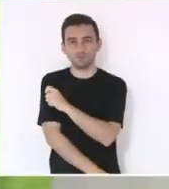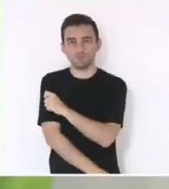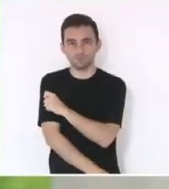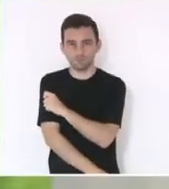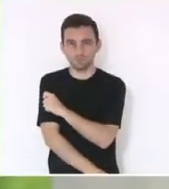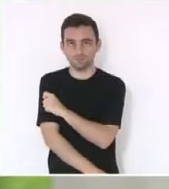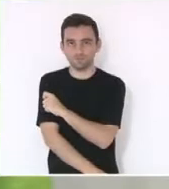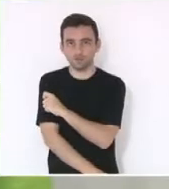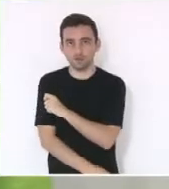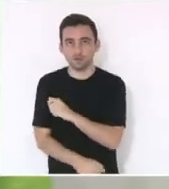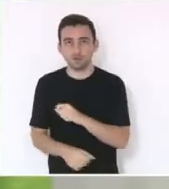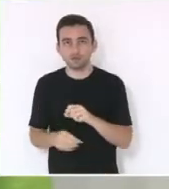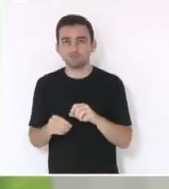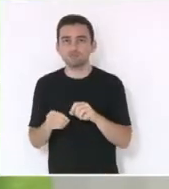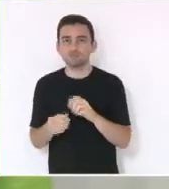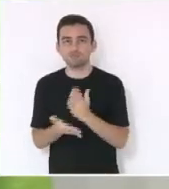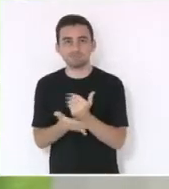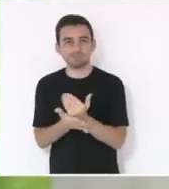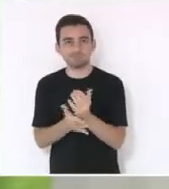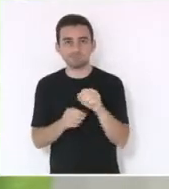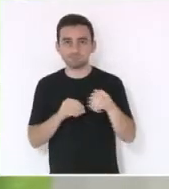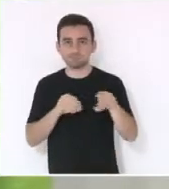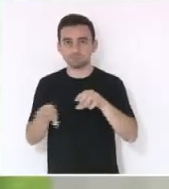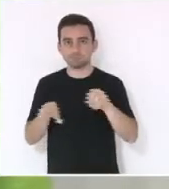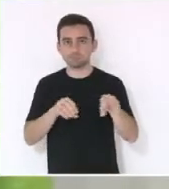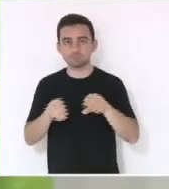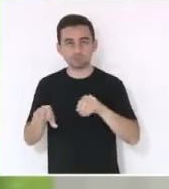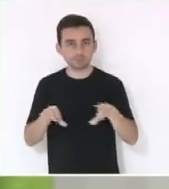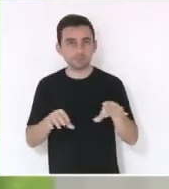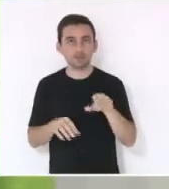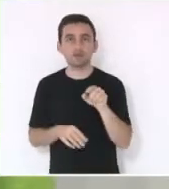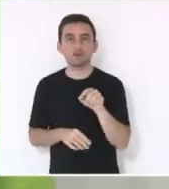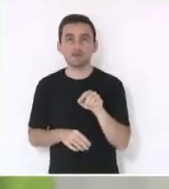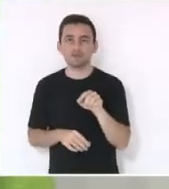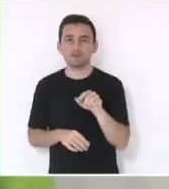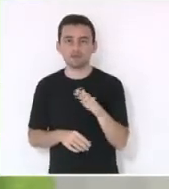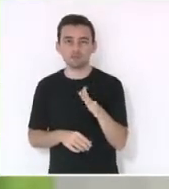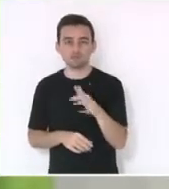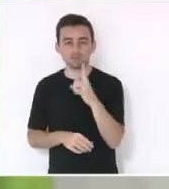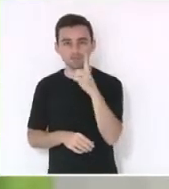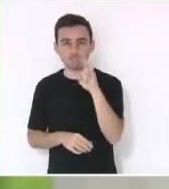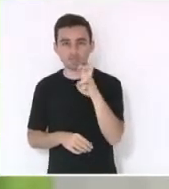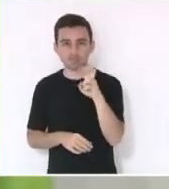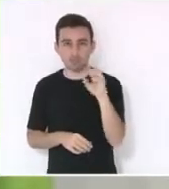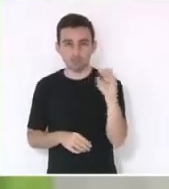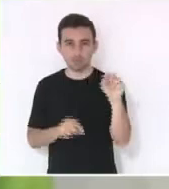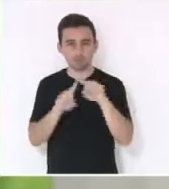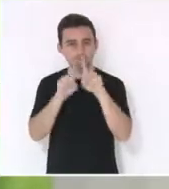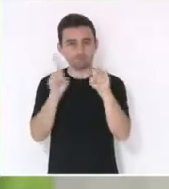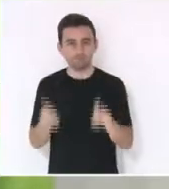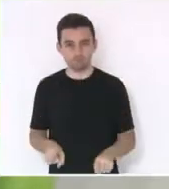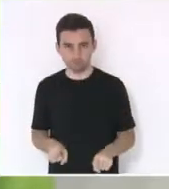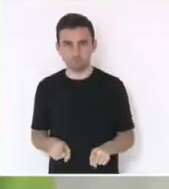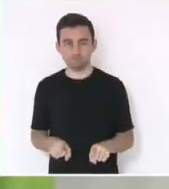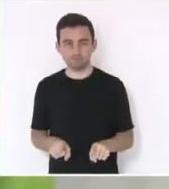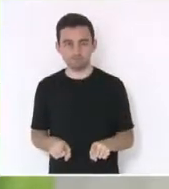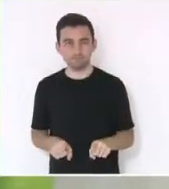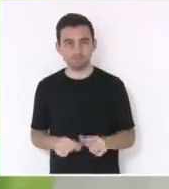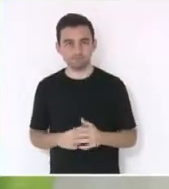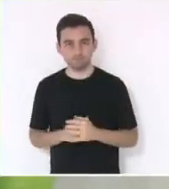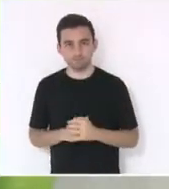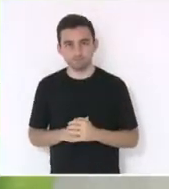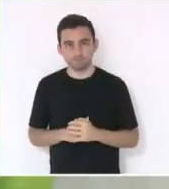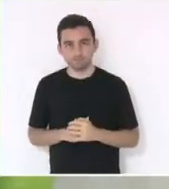distribuídos nesses cursos e programas de quase 1.500 colaboradores entre professores e funcionários. A